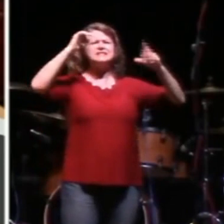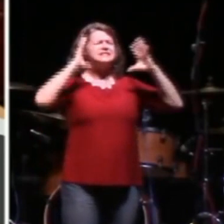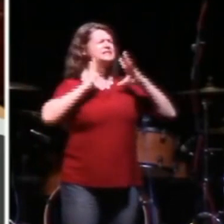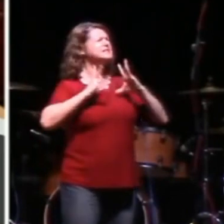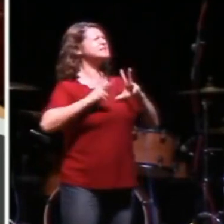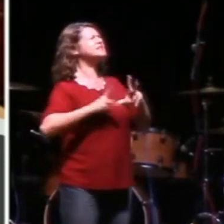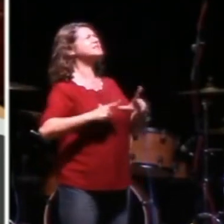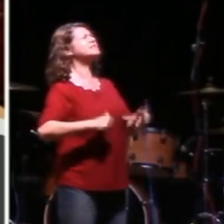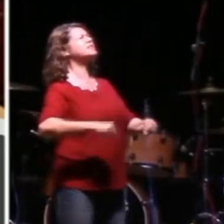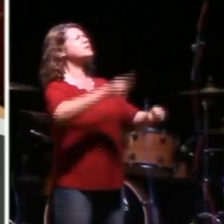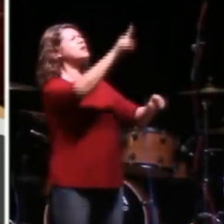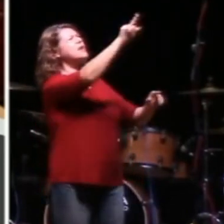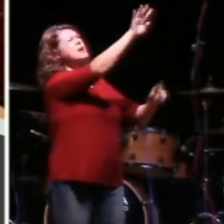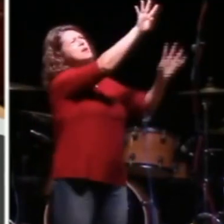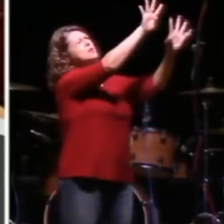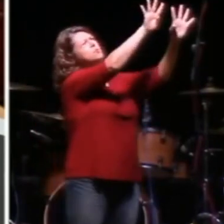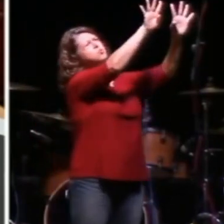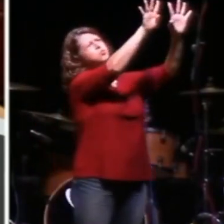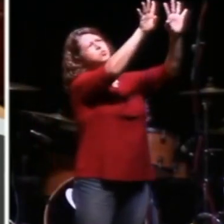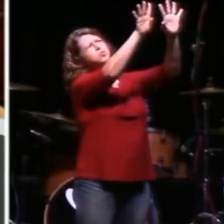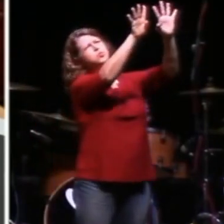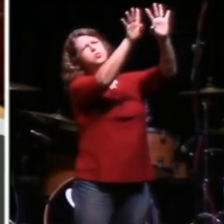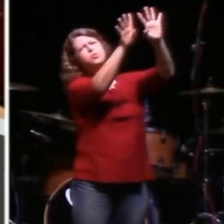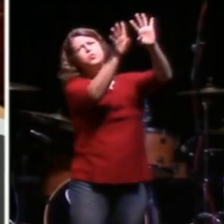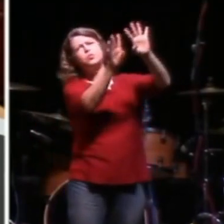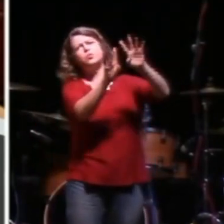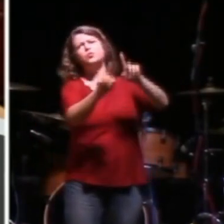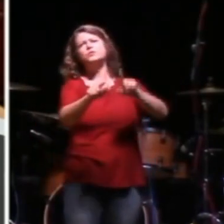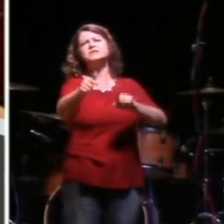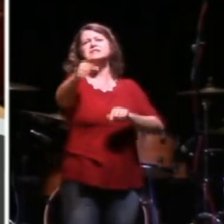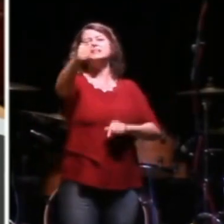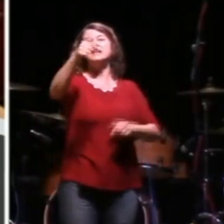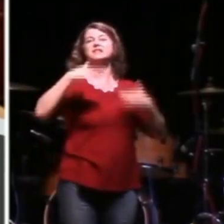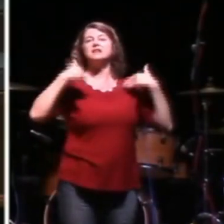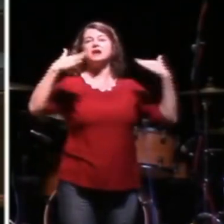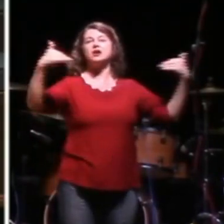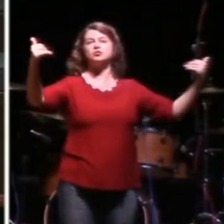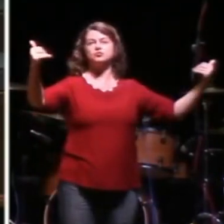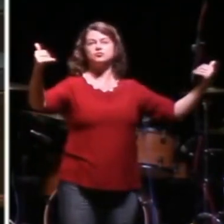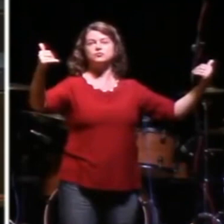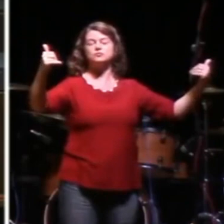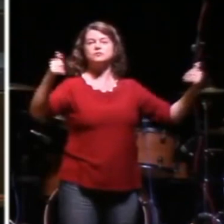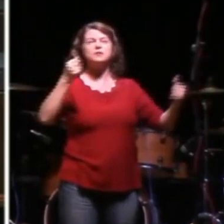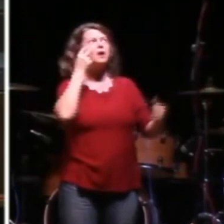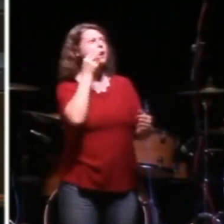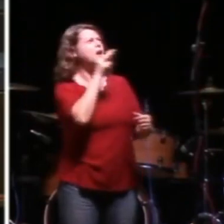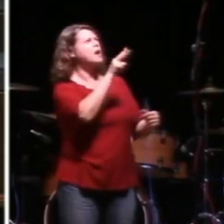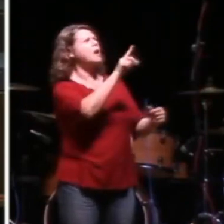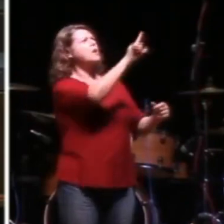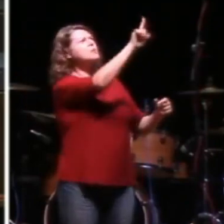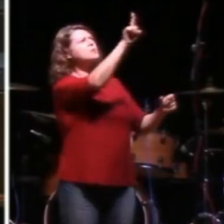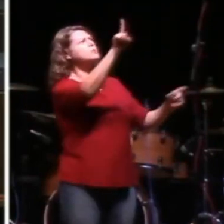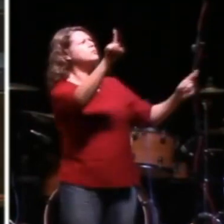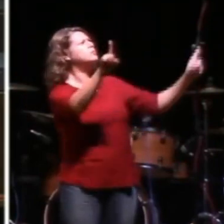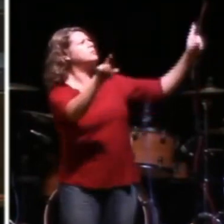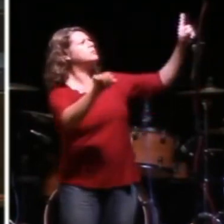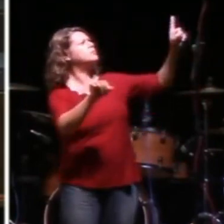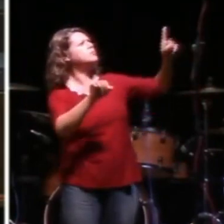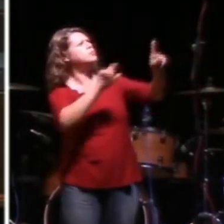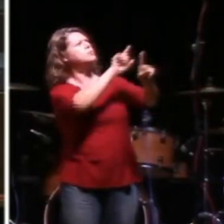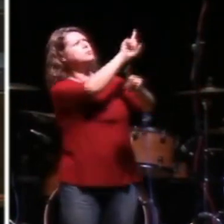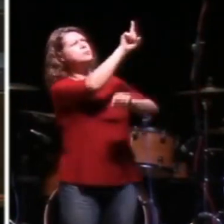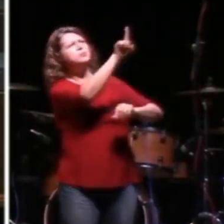do santuário os sete anjos com as sete pragas gente as praias são tão terríveis